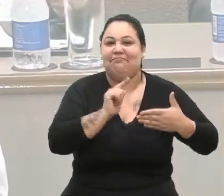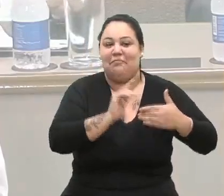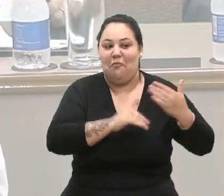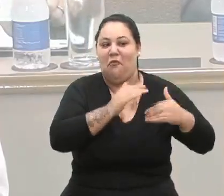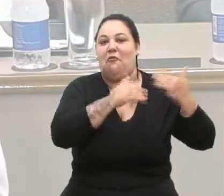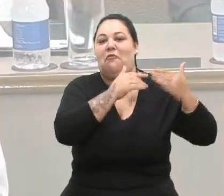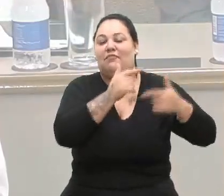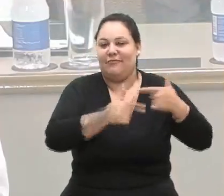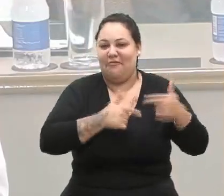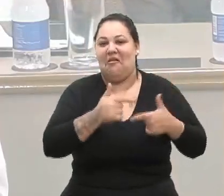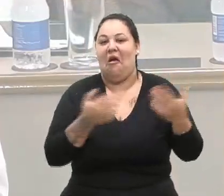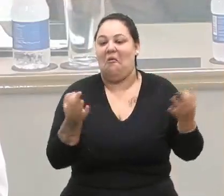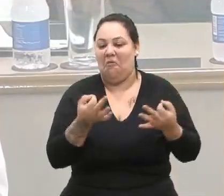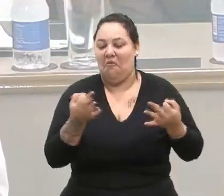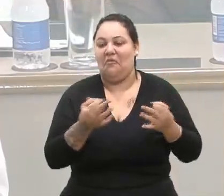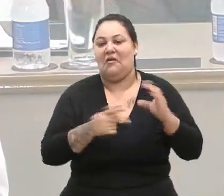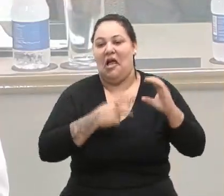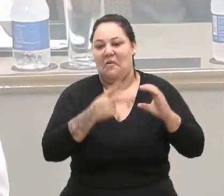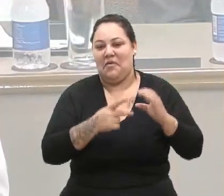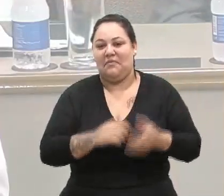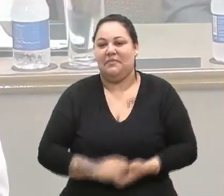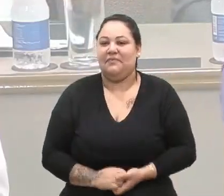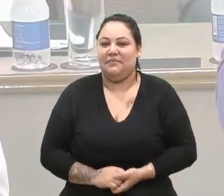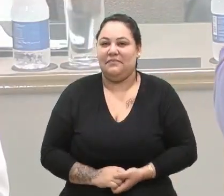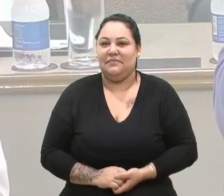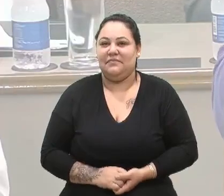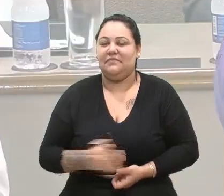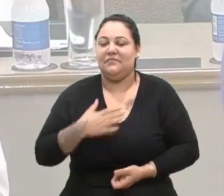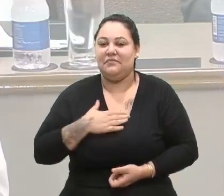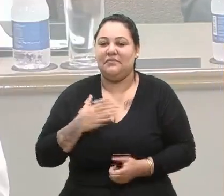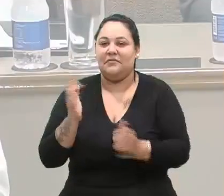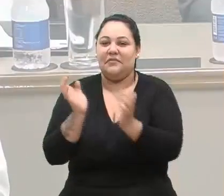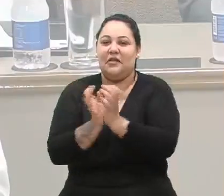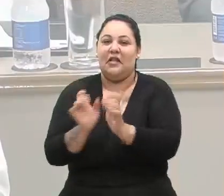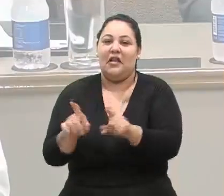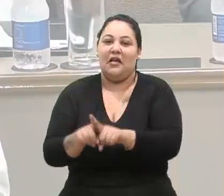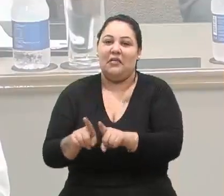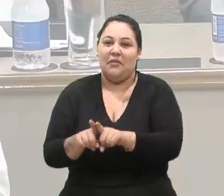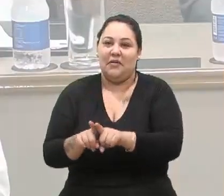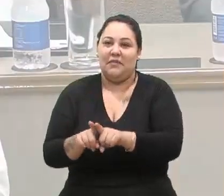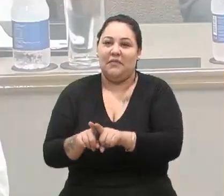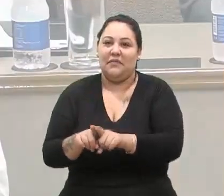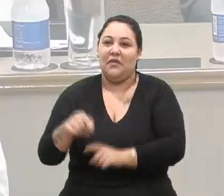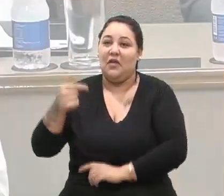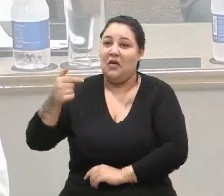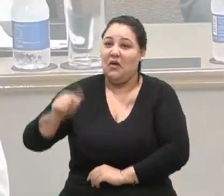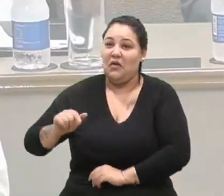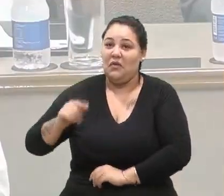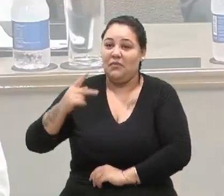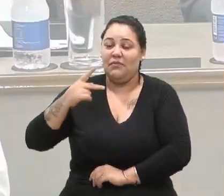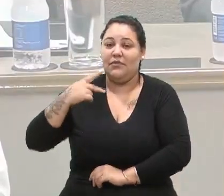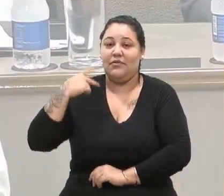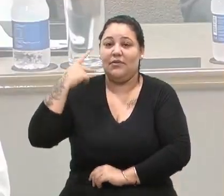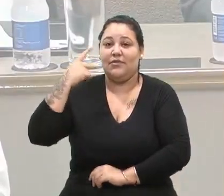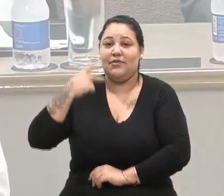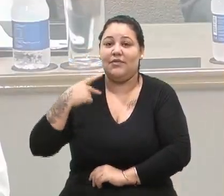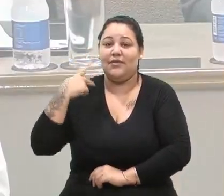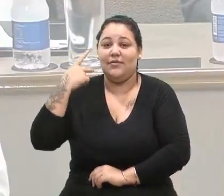grandeza aqui na Câmara de Vereadores. E ao meu colega, ao outro vereador, o Tequila,